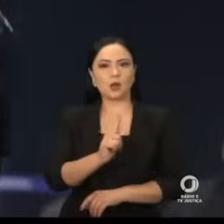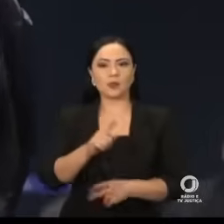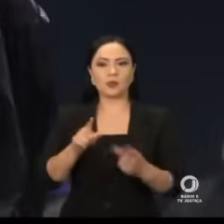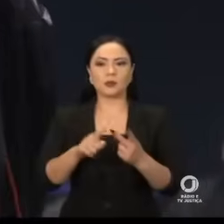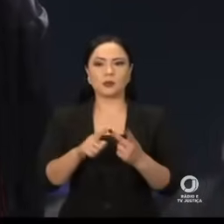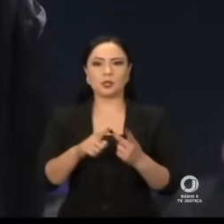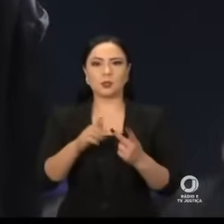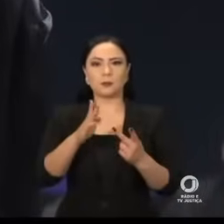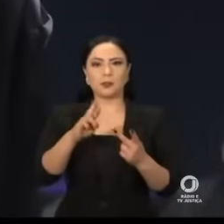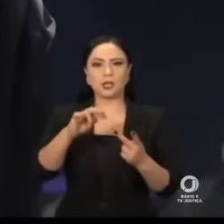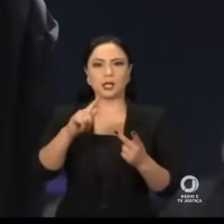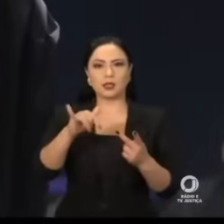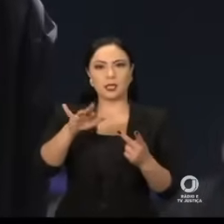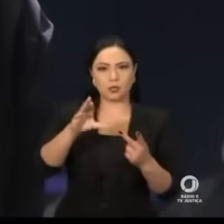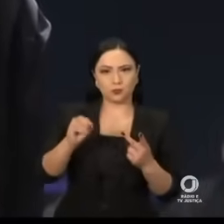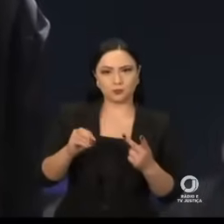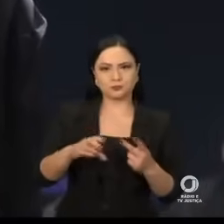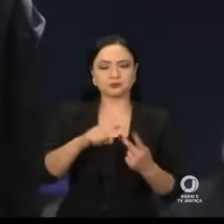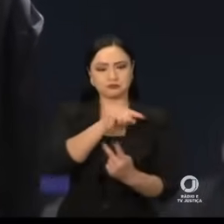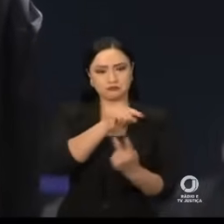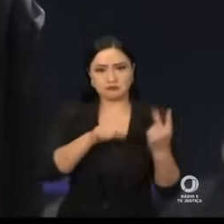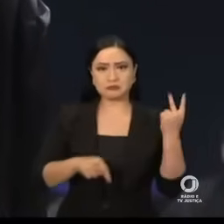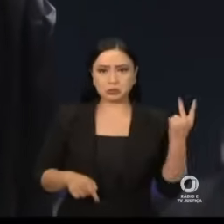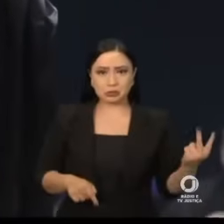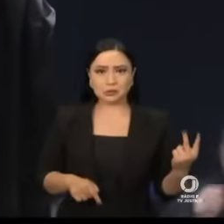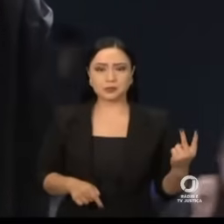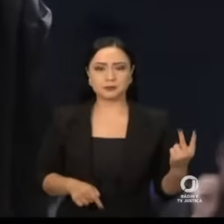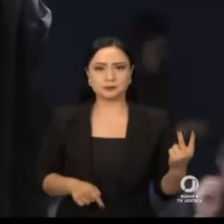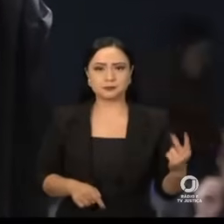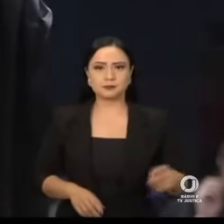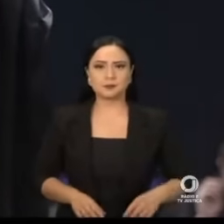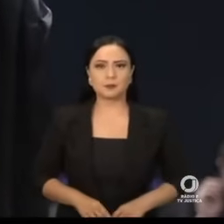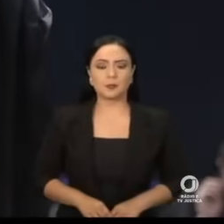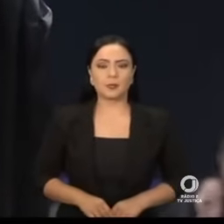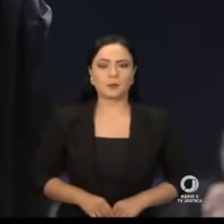Se em 7 de dezembro não se consumou, porque o Exército